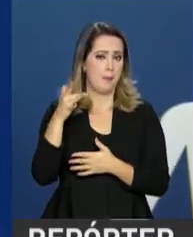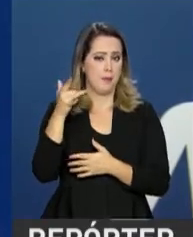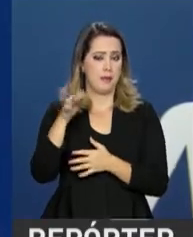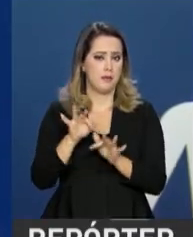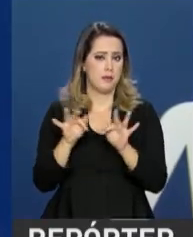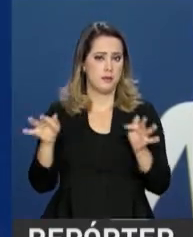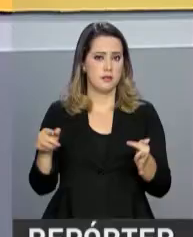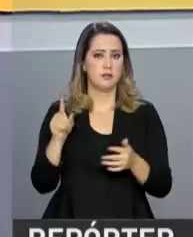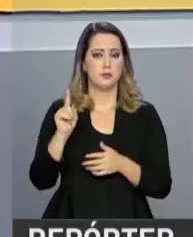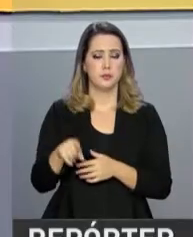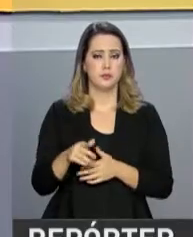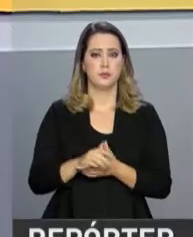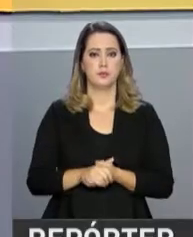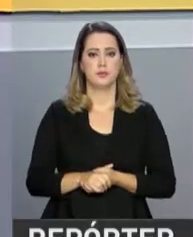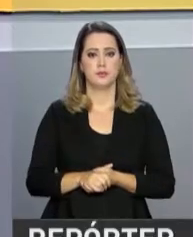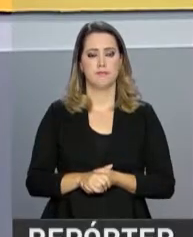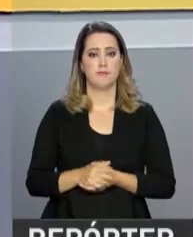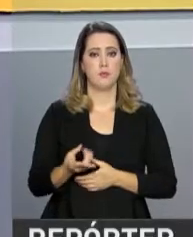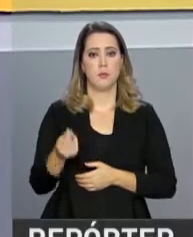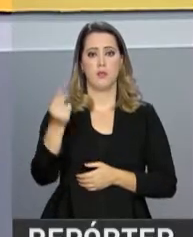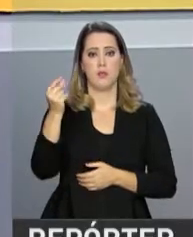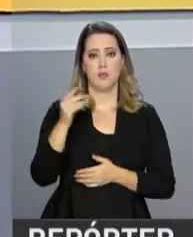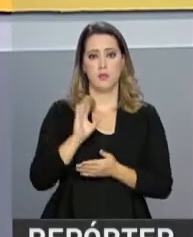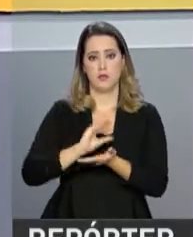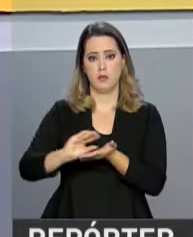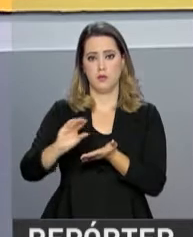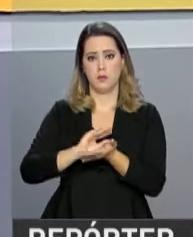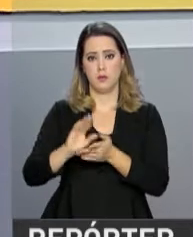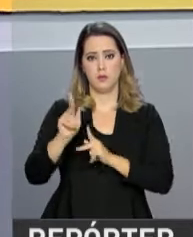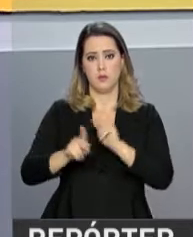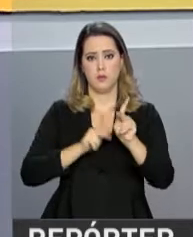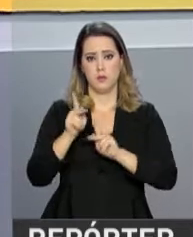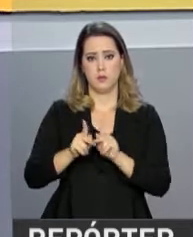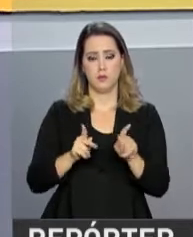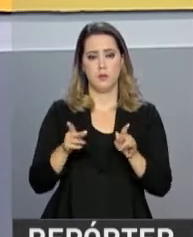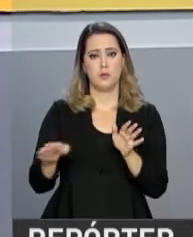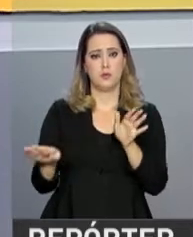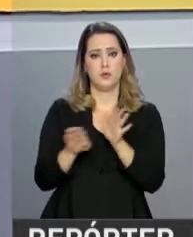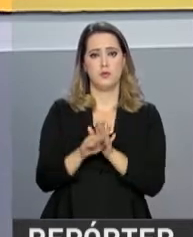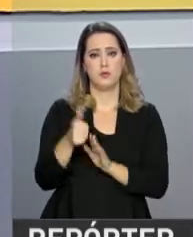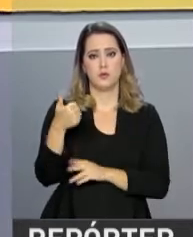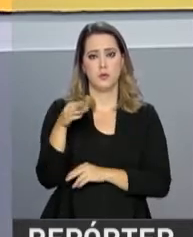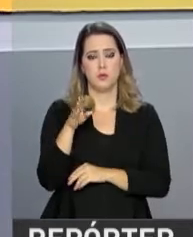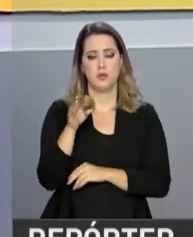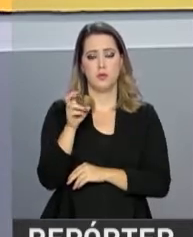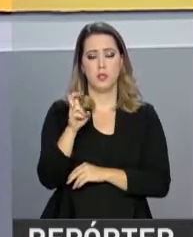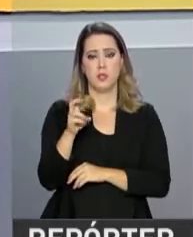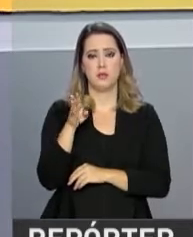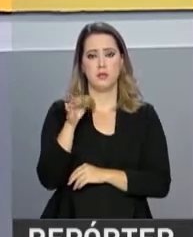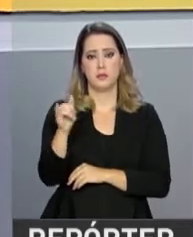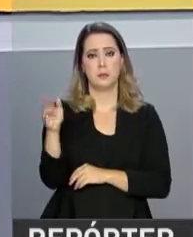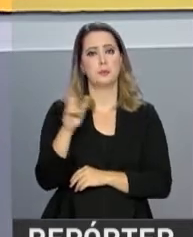tão delicado. O dinheiro que será repassado aos poupadores pode chegar a 15